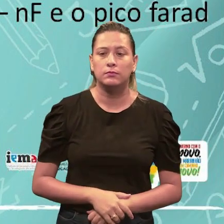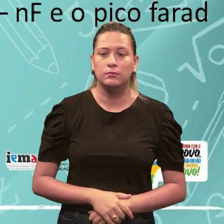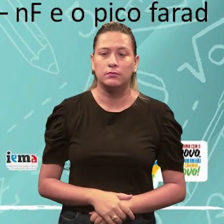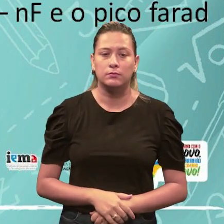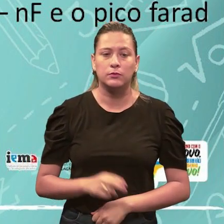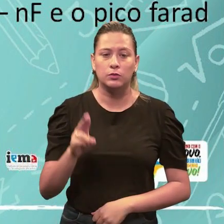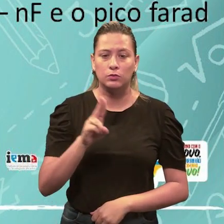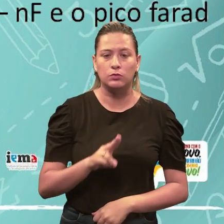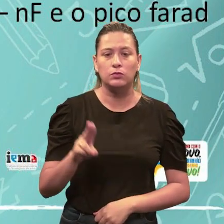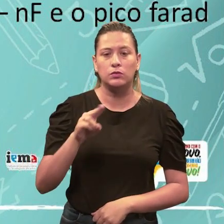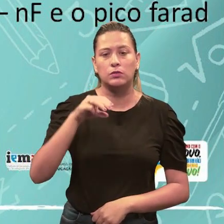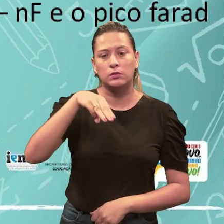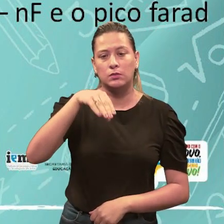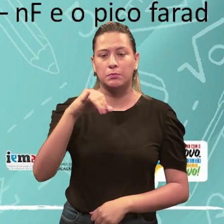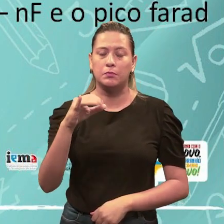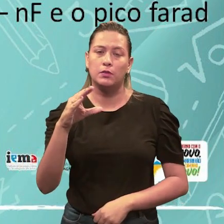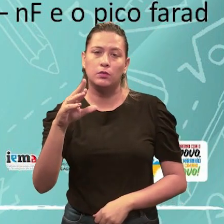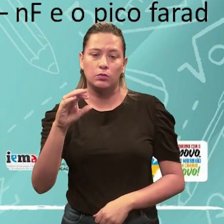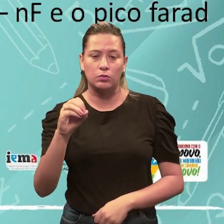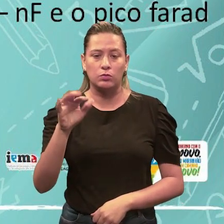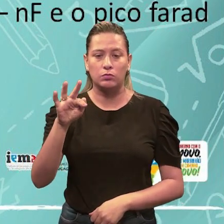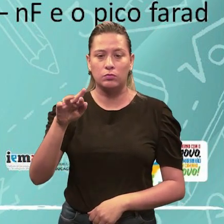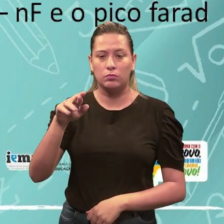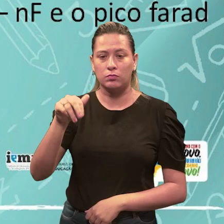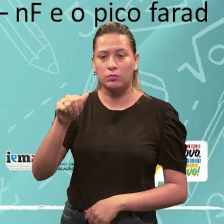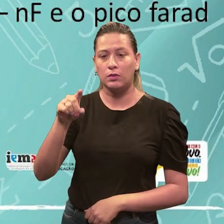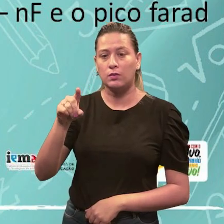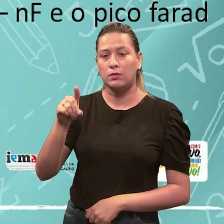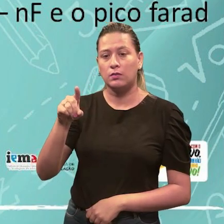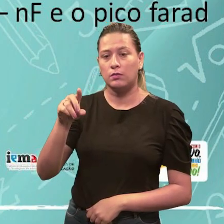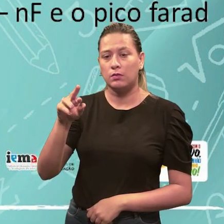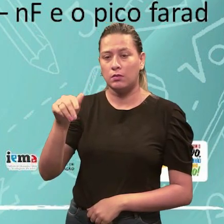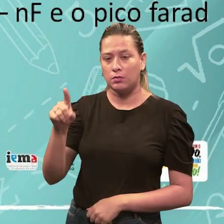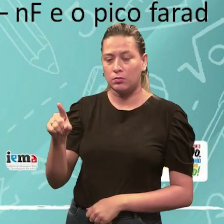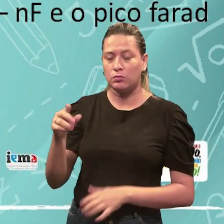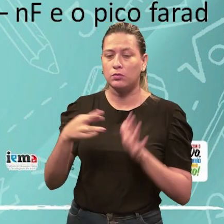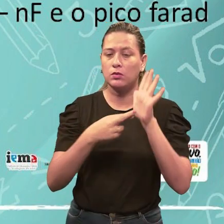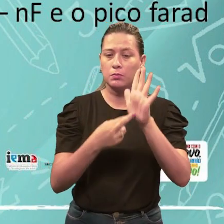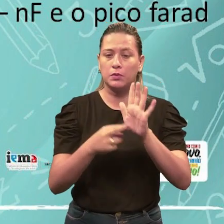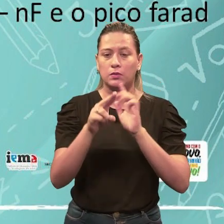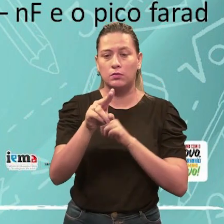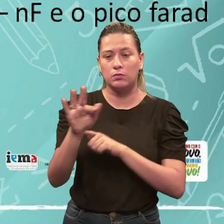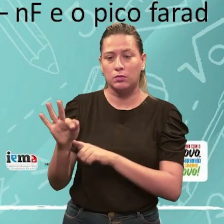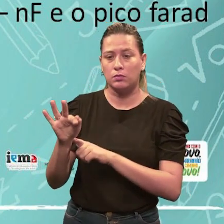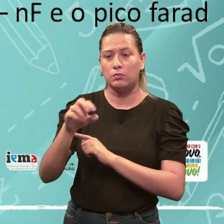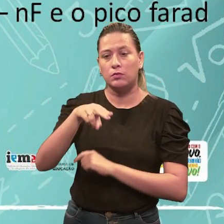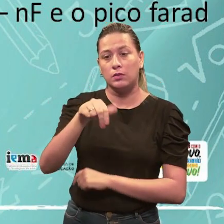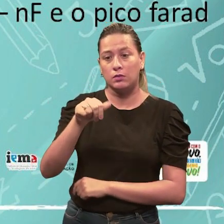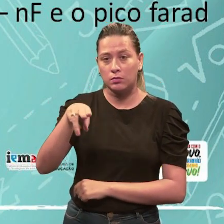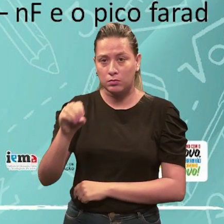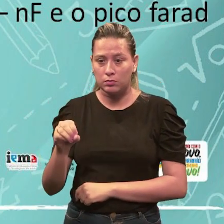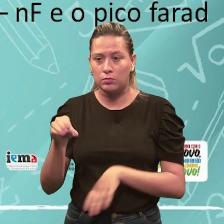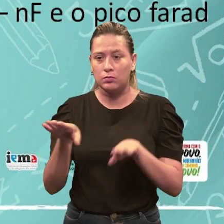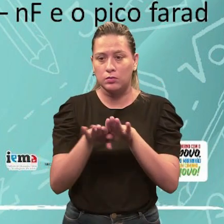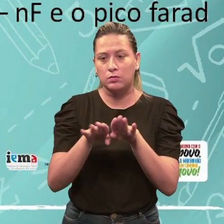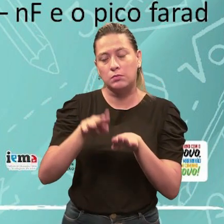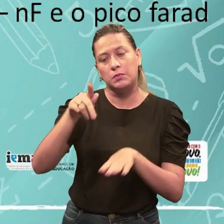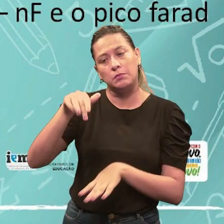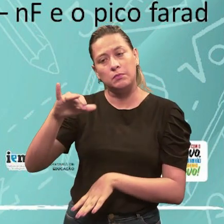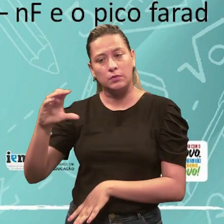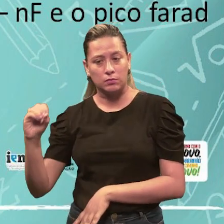são o microfarad, que é representado por essa, né, letrinha, o nano e o